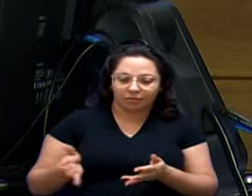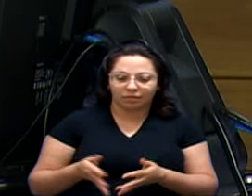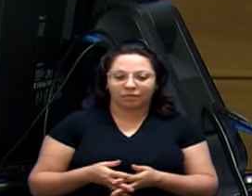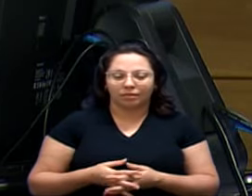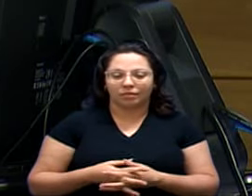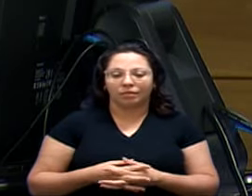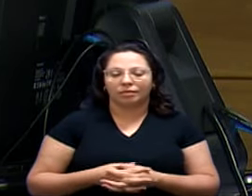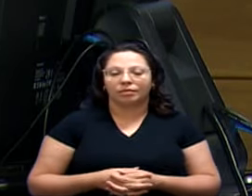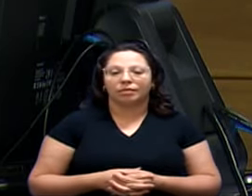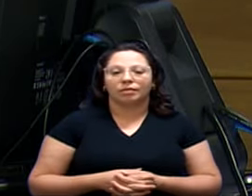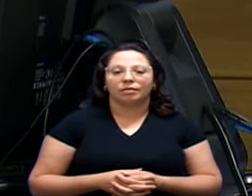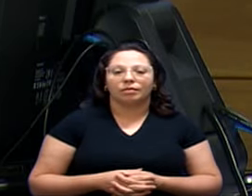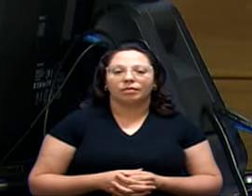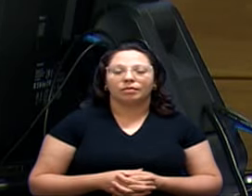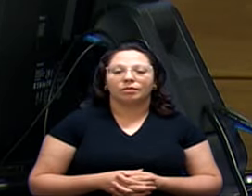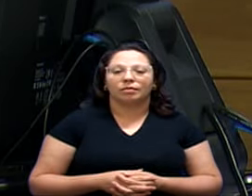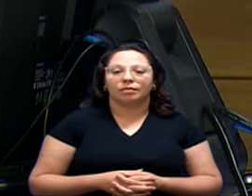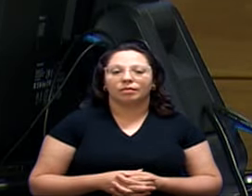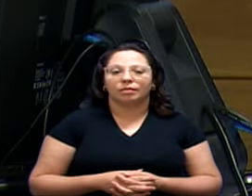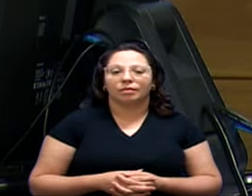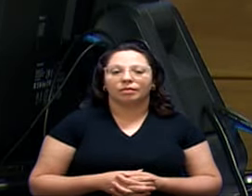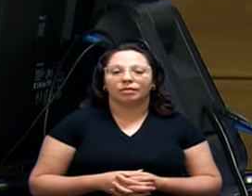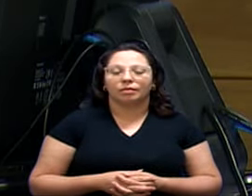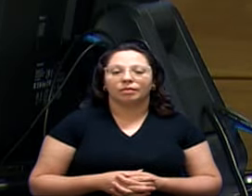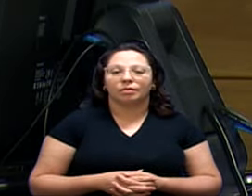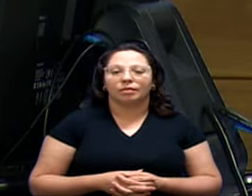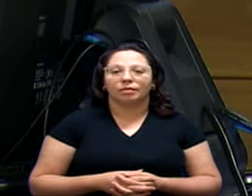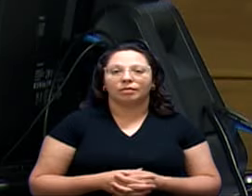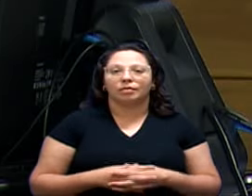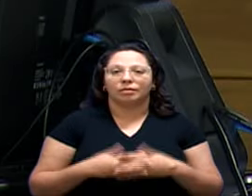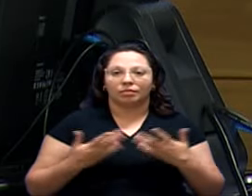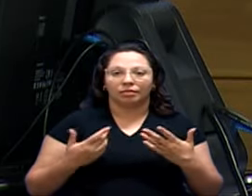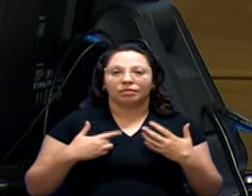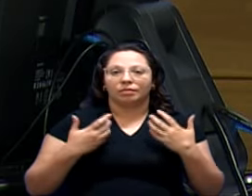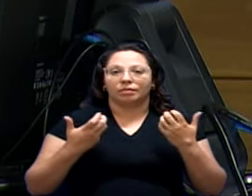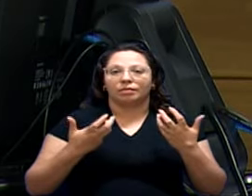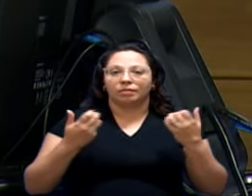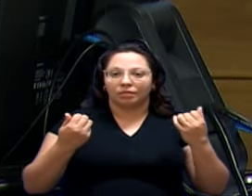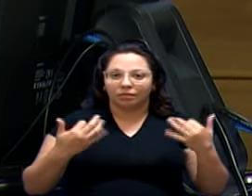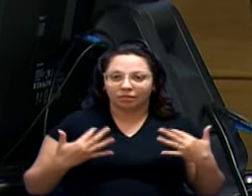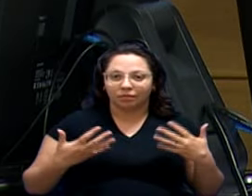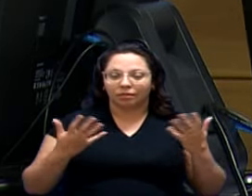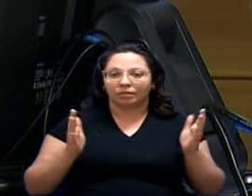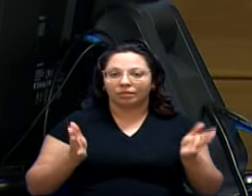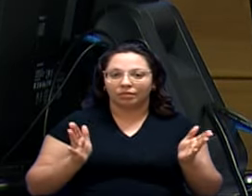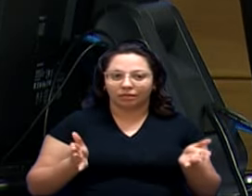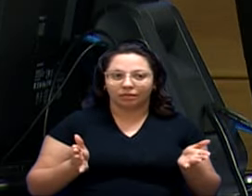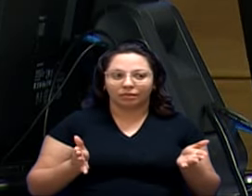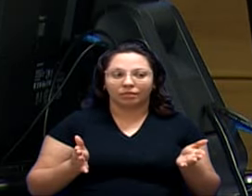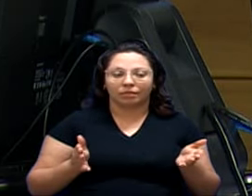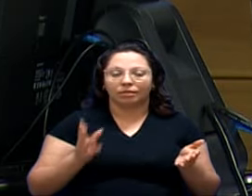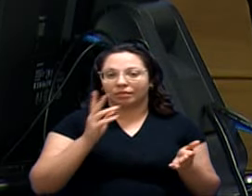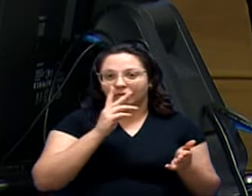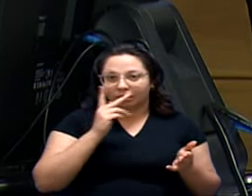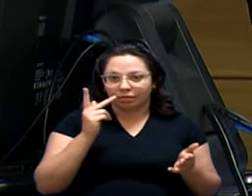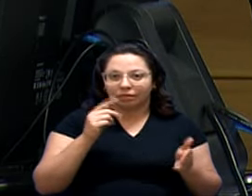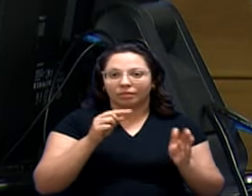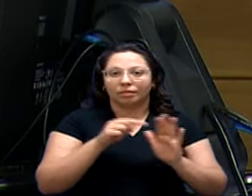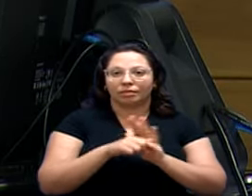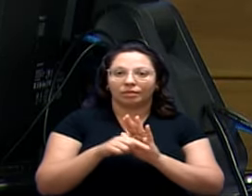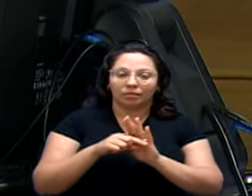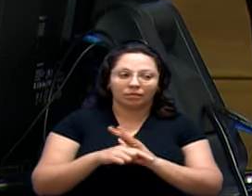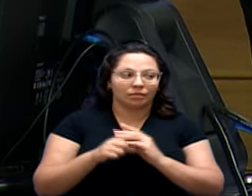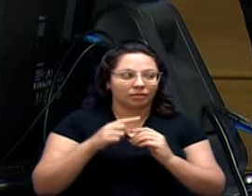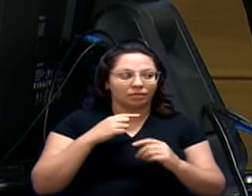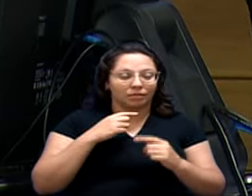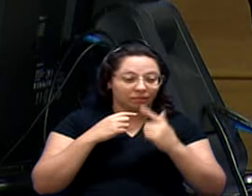dos questionamentos das pessoas já foram contempladas de qualquer forma queria reforçar cumprimentar as pessoas que fizeram Os questionamentos eu achei